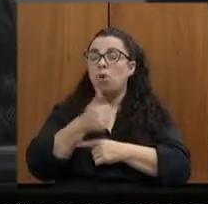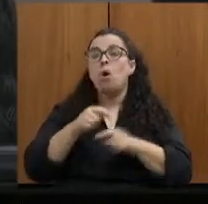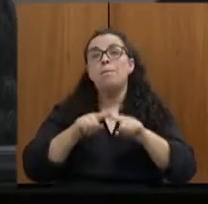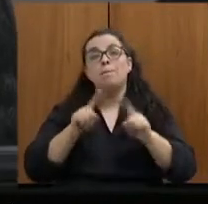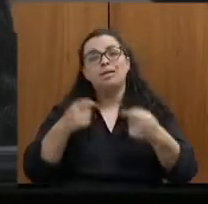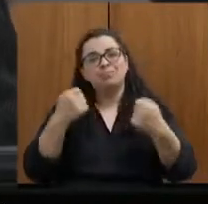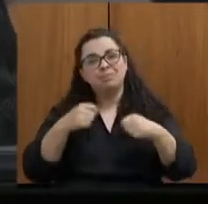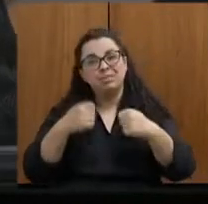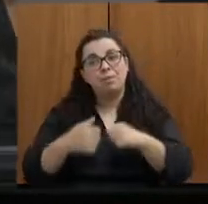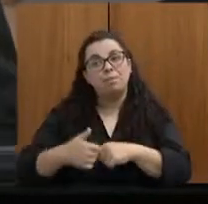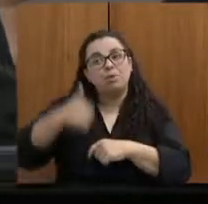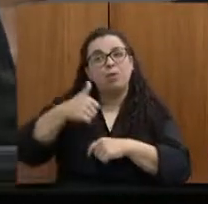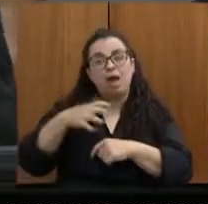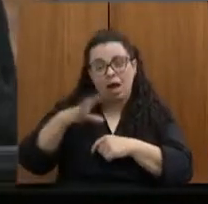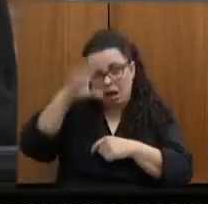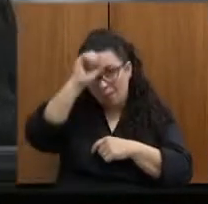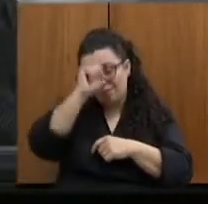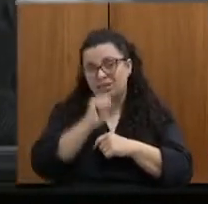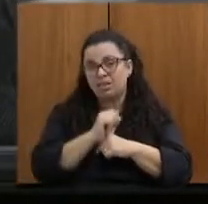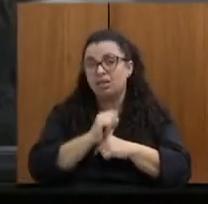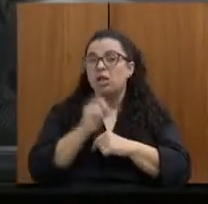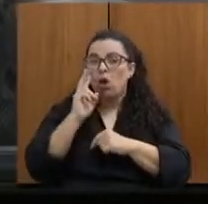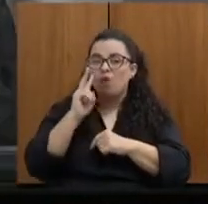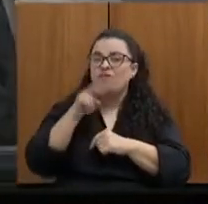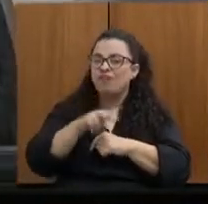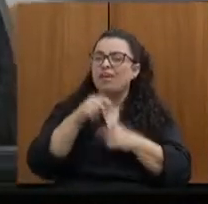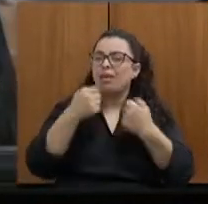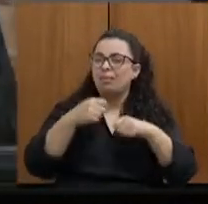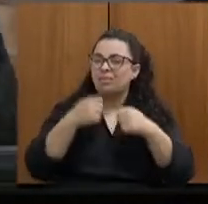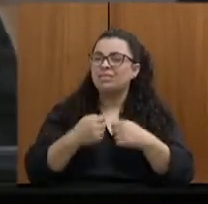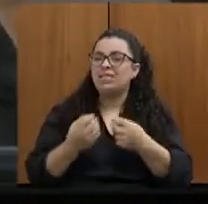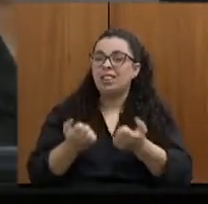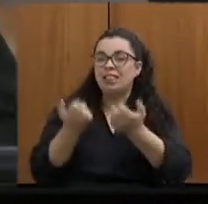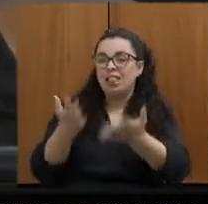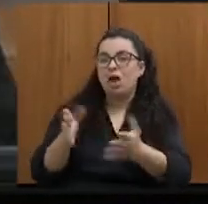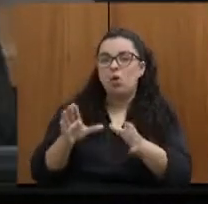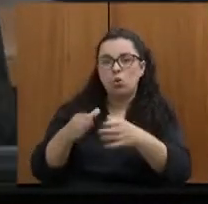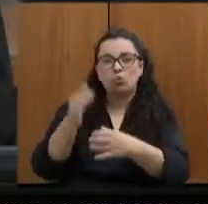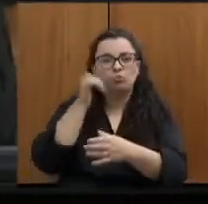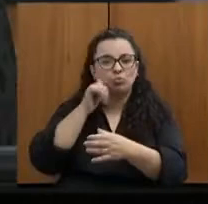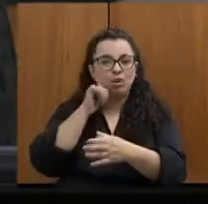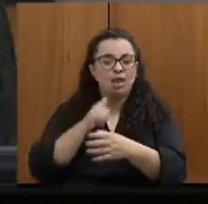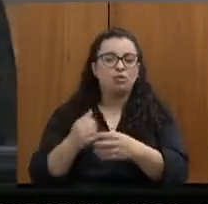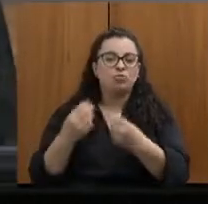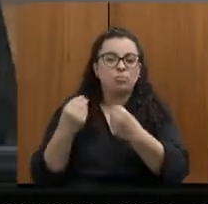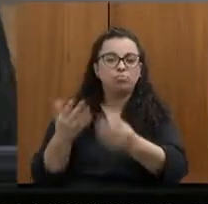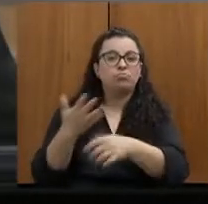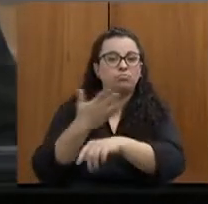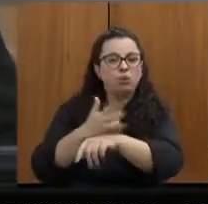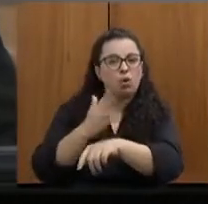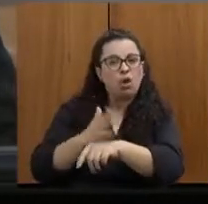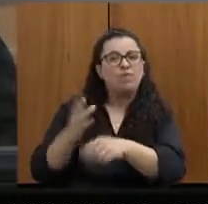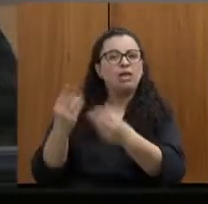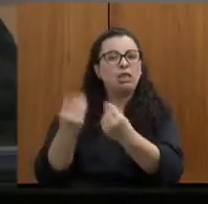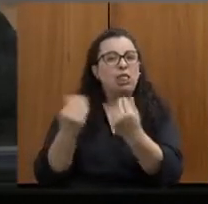Então, nós estamos aqui, nós estamos vendo que ele precisa dessa qualificação profissional. E essa construção ela já está sendo feita.